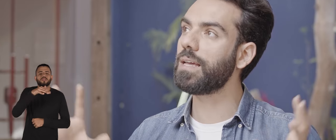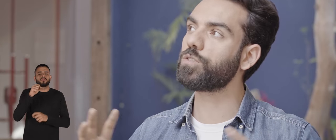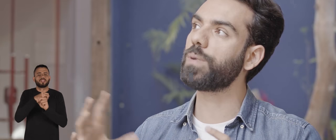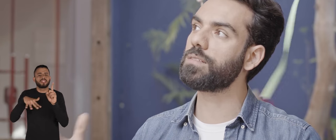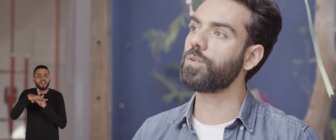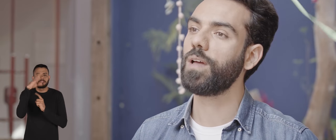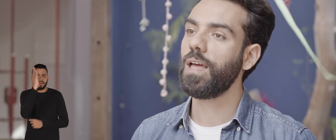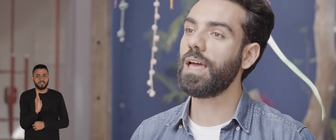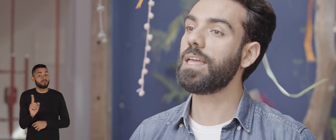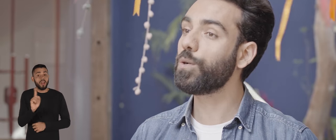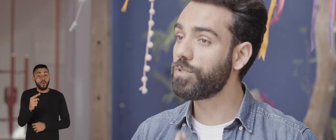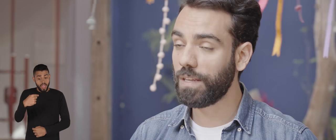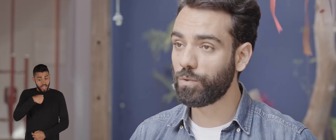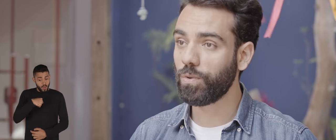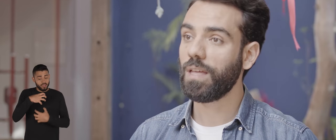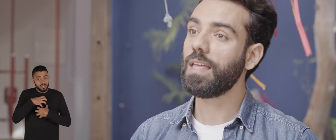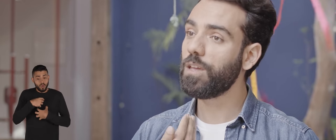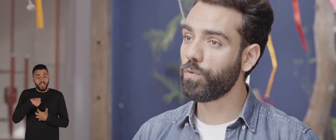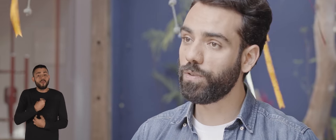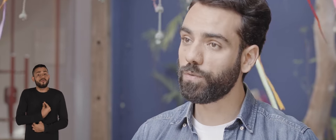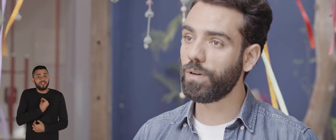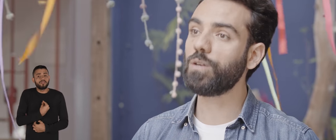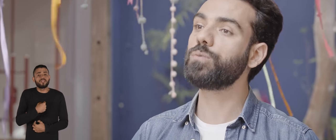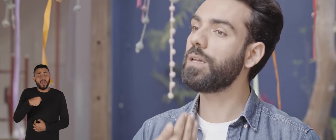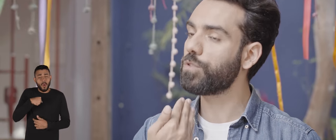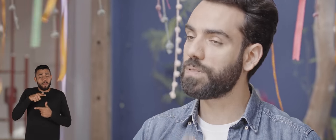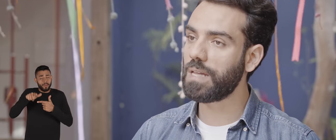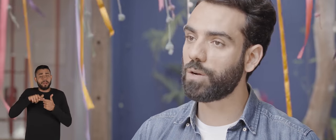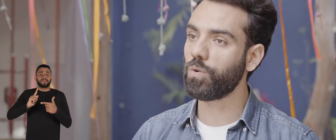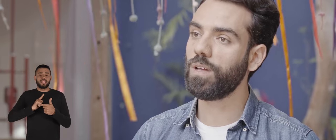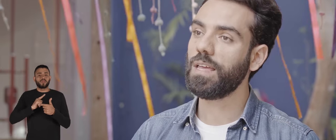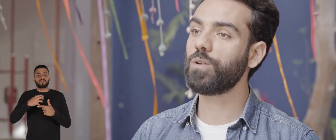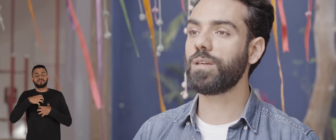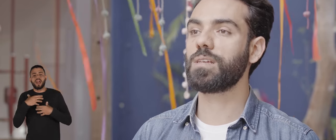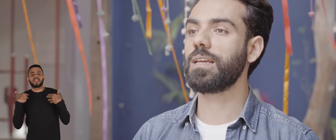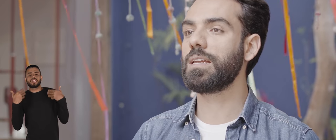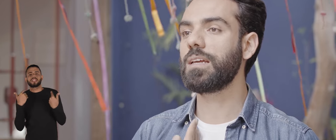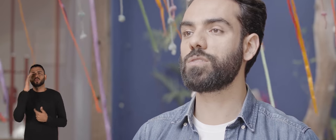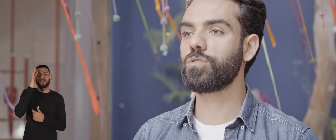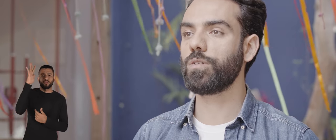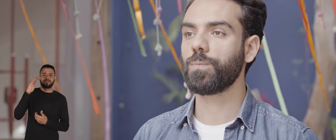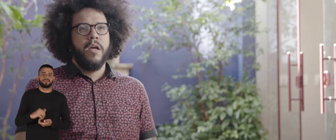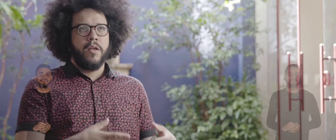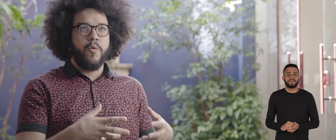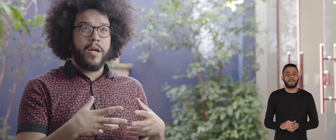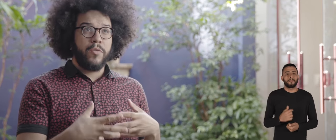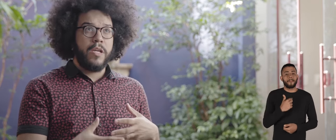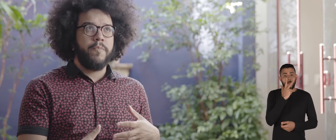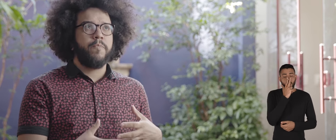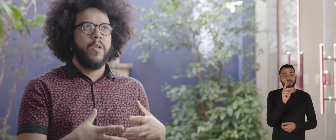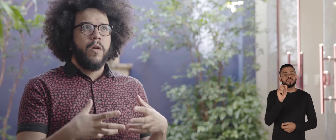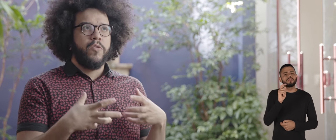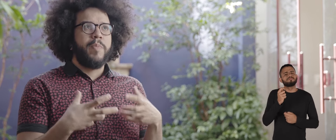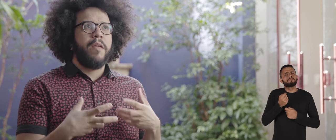da sociedade do Brasil é eu sinto eu vivo eu tenho esse obstáculo eu tenho essa alegria esse sonho então eu